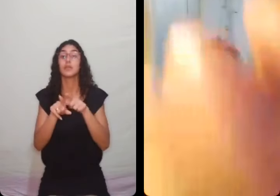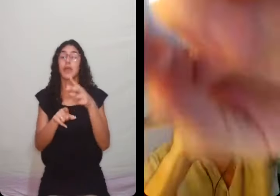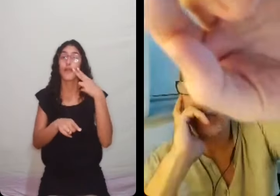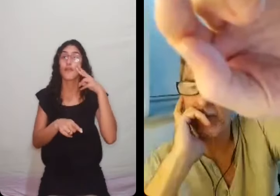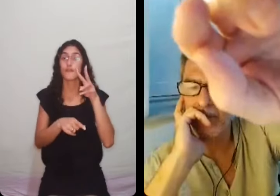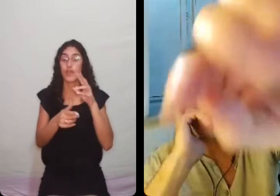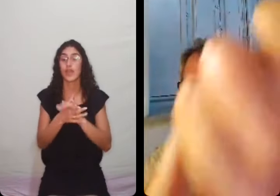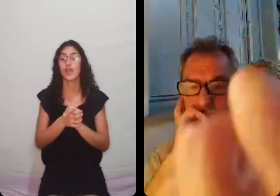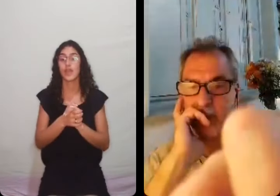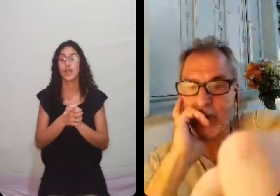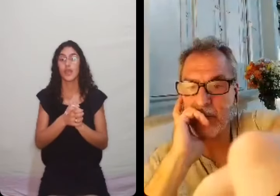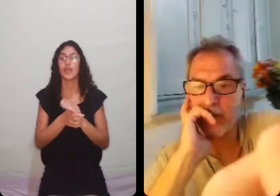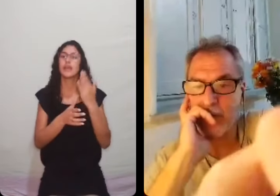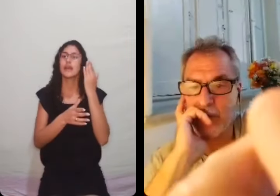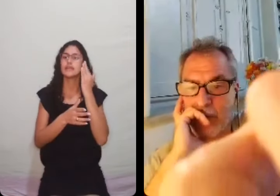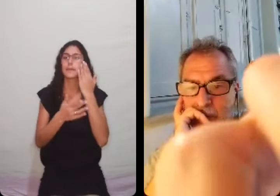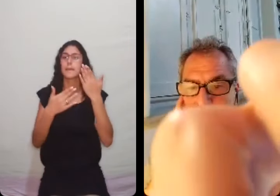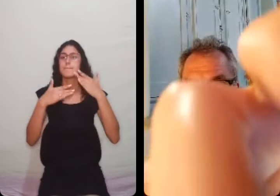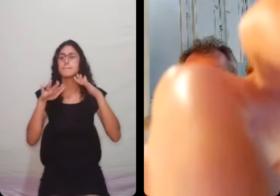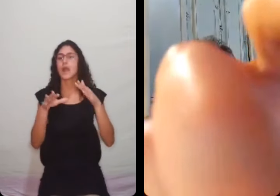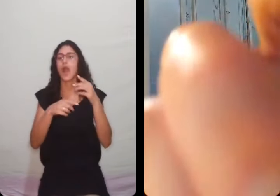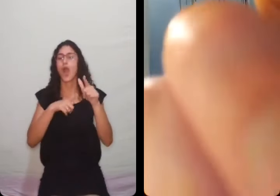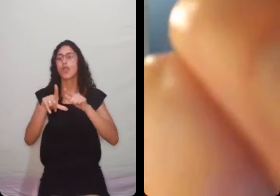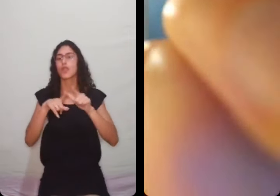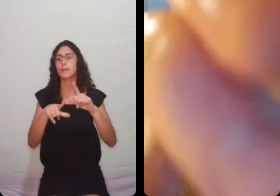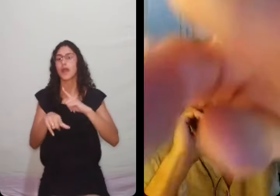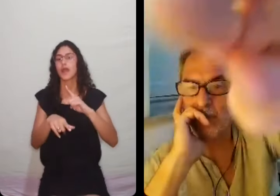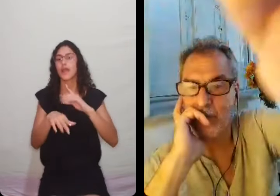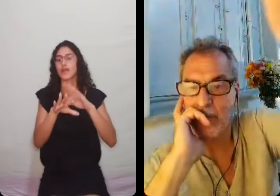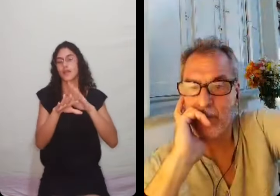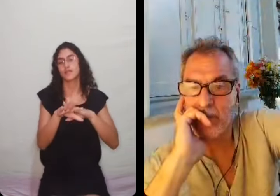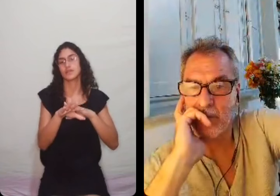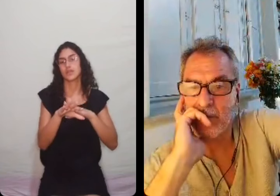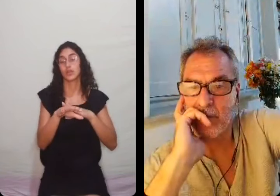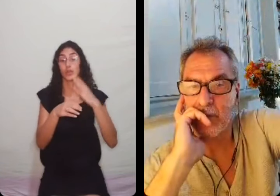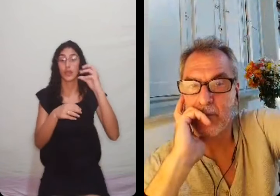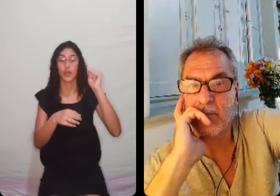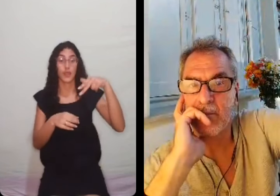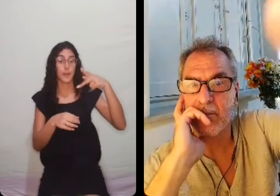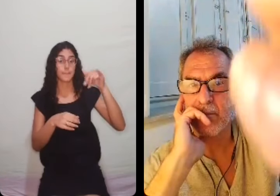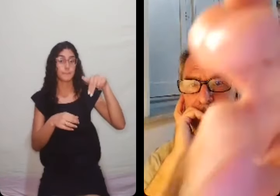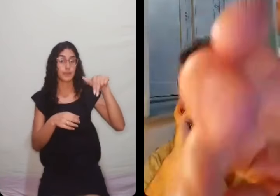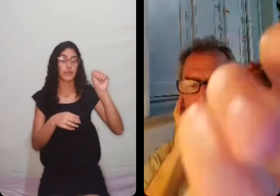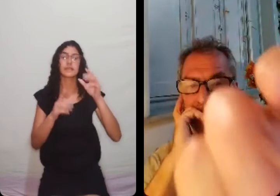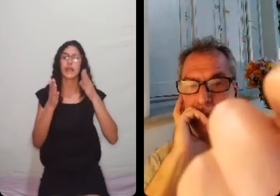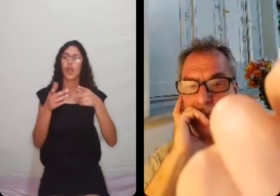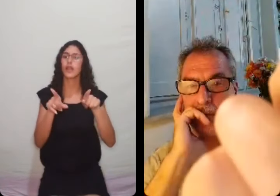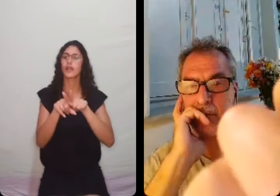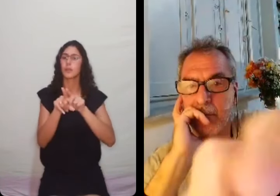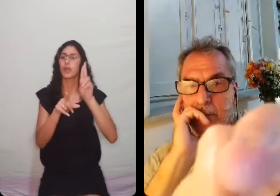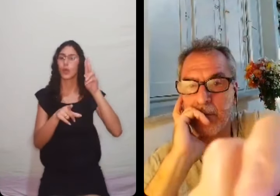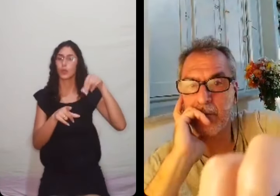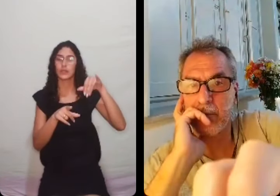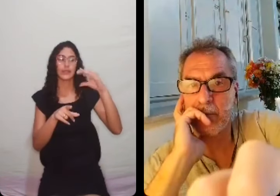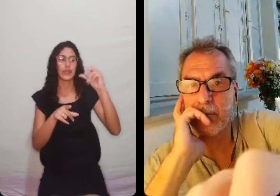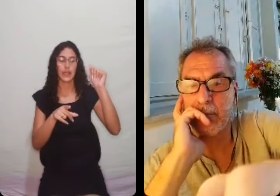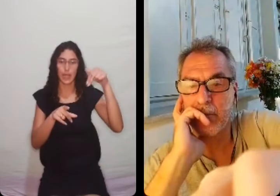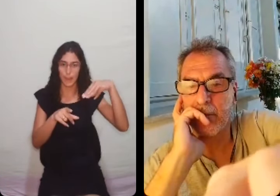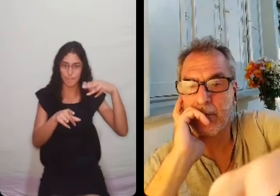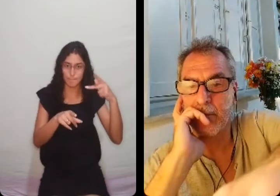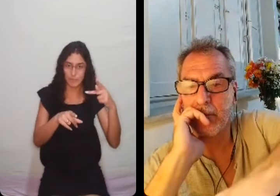Saber um pouquinho mais. Sobre esse trabalho que ela realiza em Campinas. E atualmente você também está na Unicamp. Como professora. Como